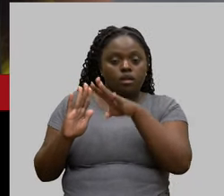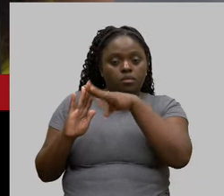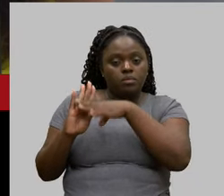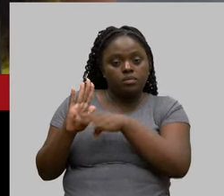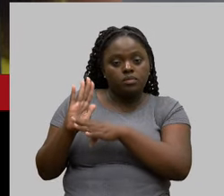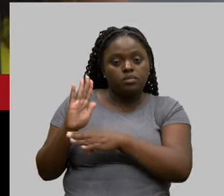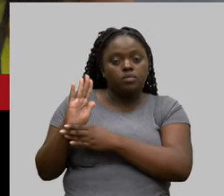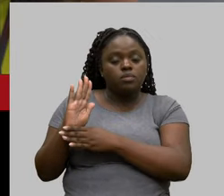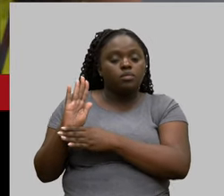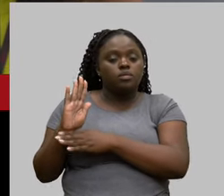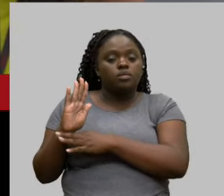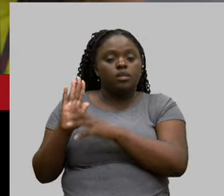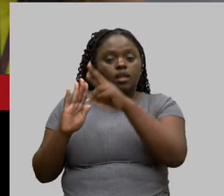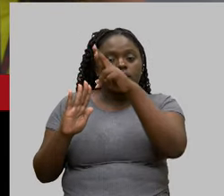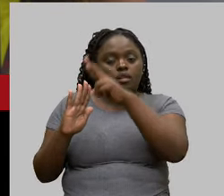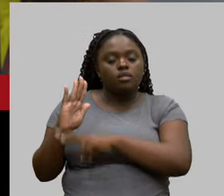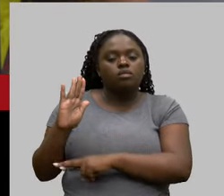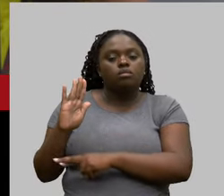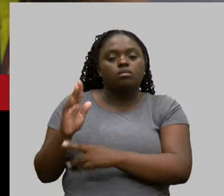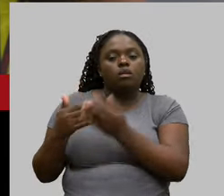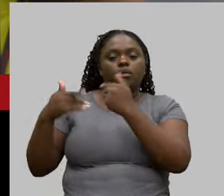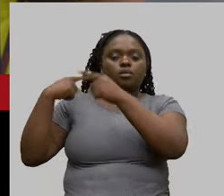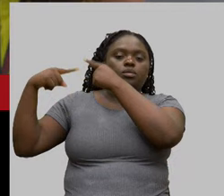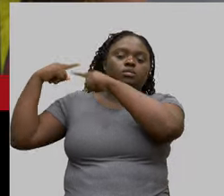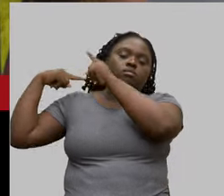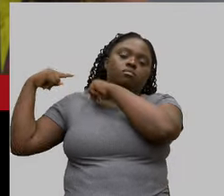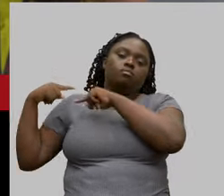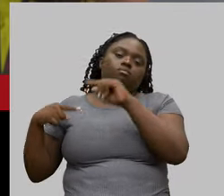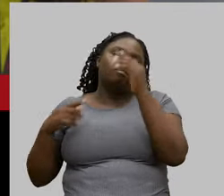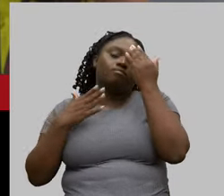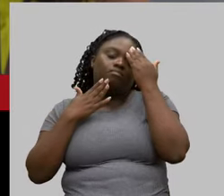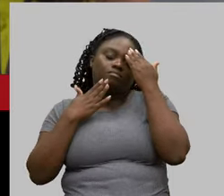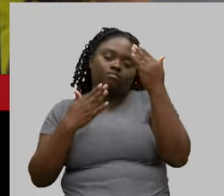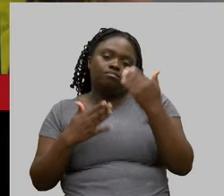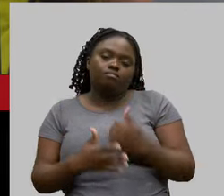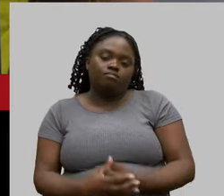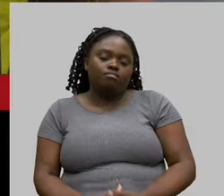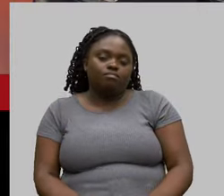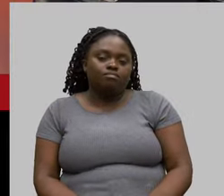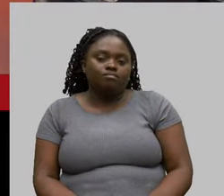ao retrocesso Muito obrigado a